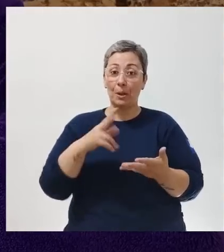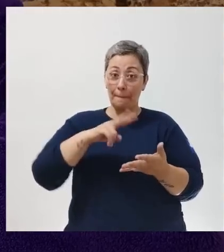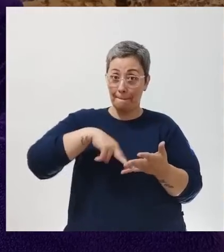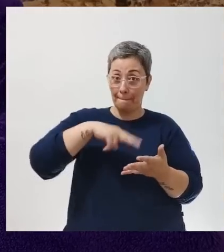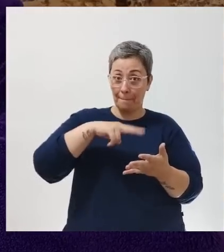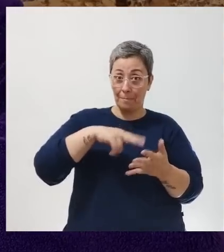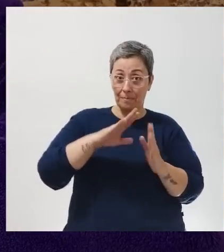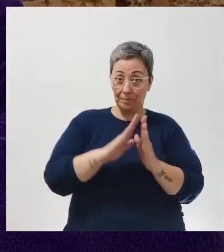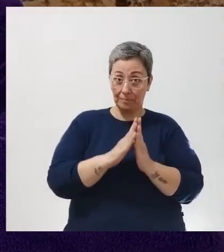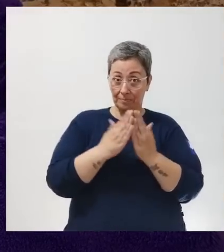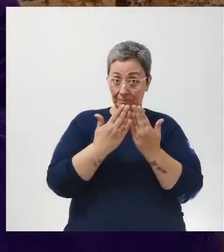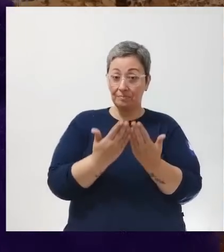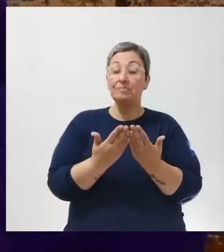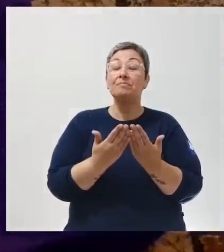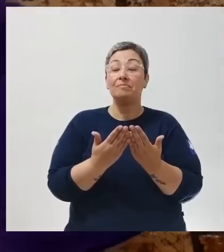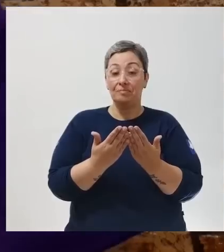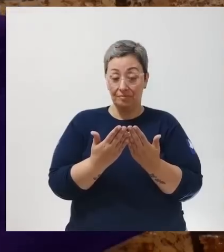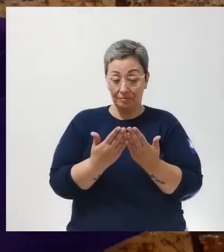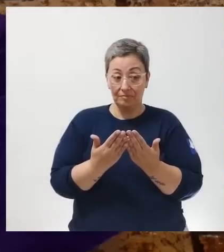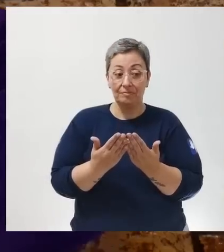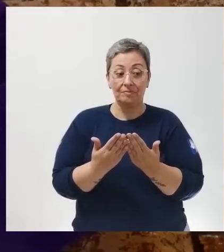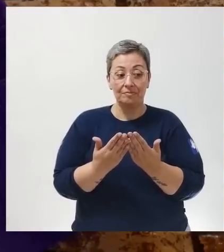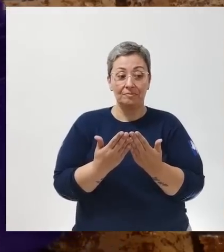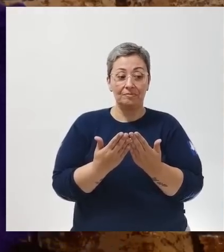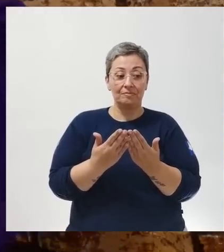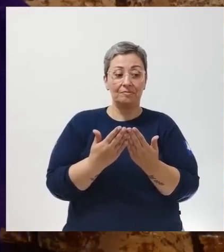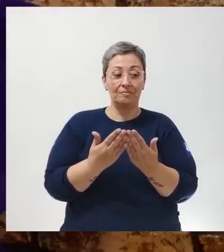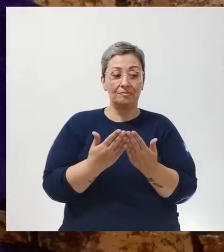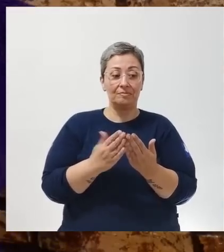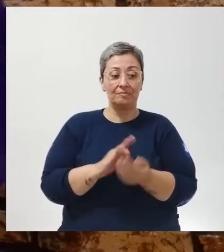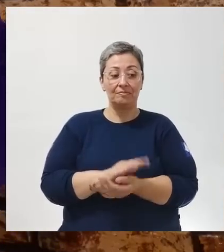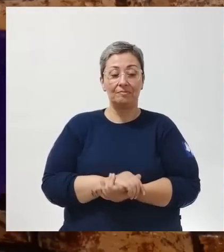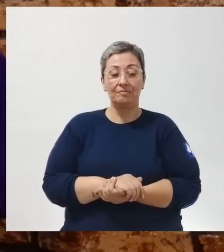O livro que iremos ler